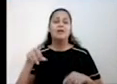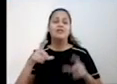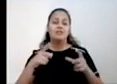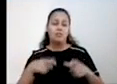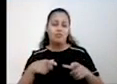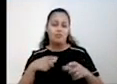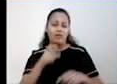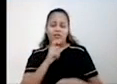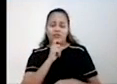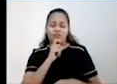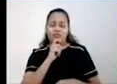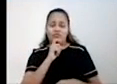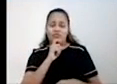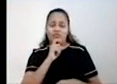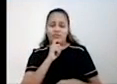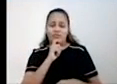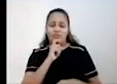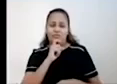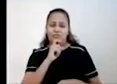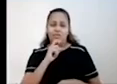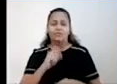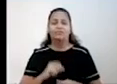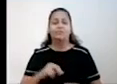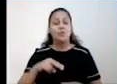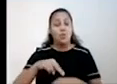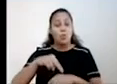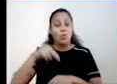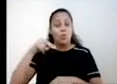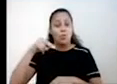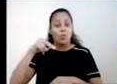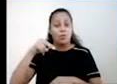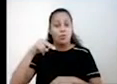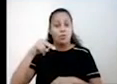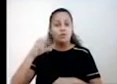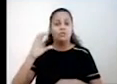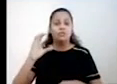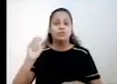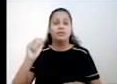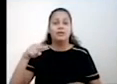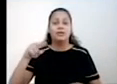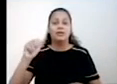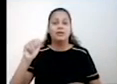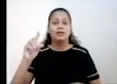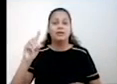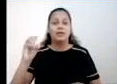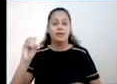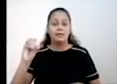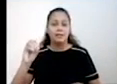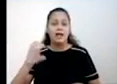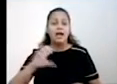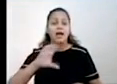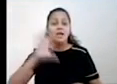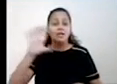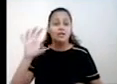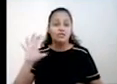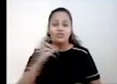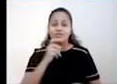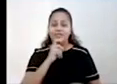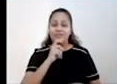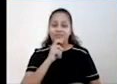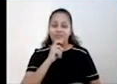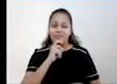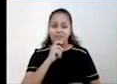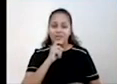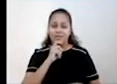Sibéria, norte do Alasca, Canadá e Groenlândia, regiões mais frias do mundo. Pois bem, com blocos